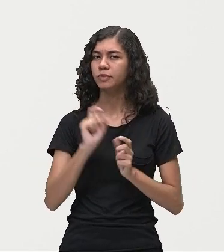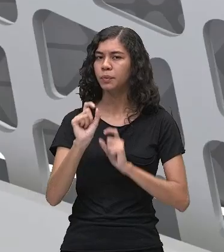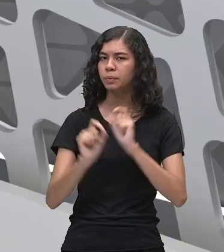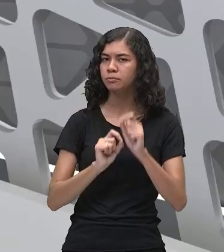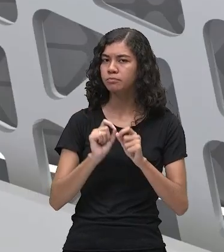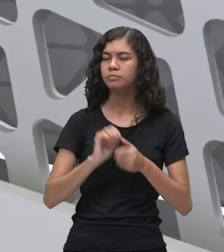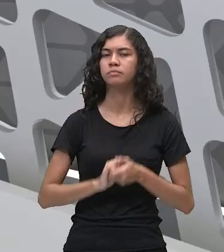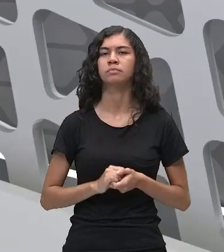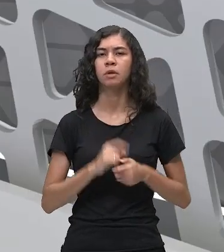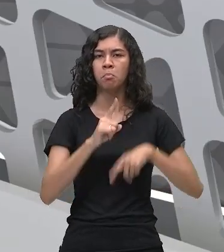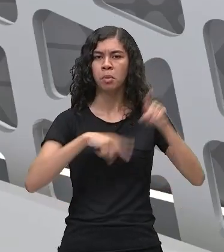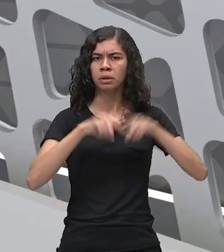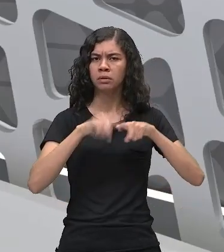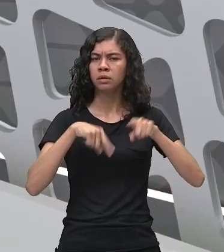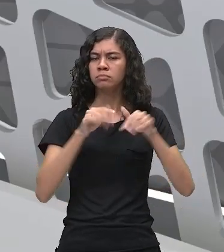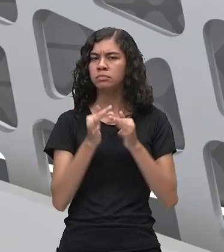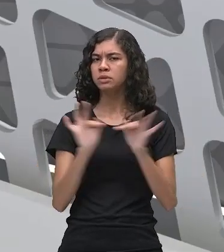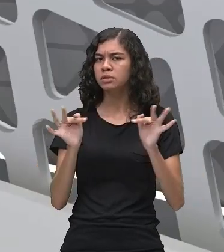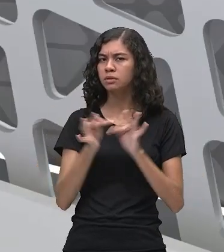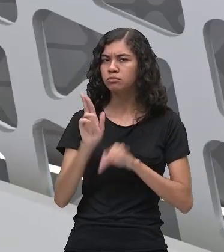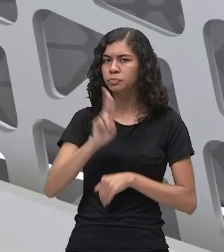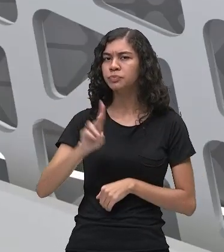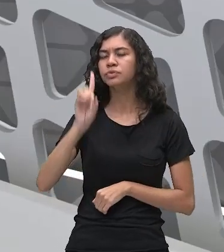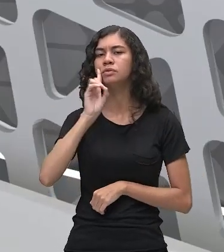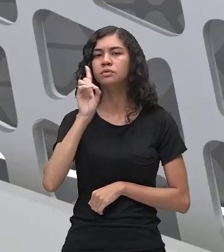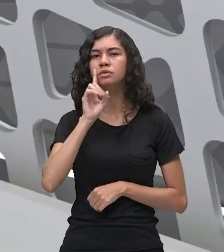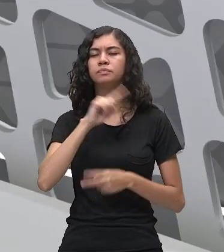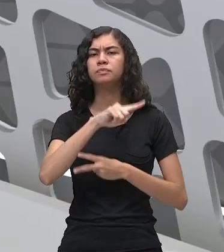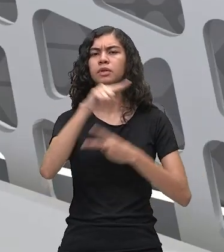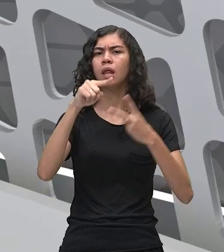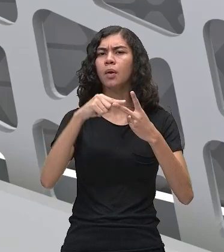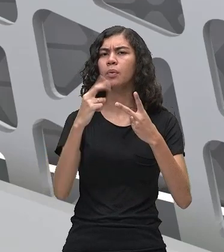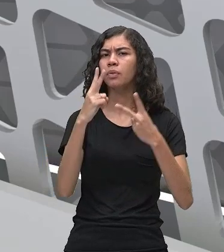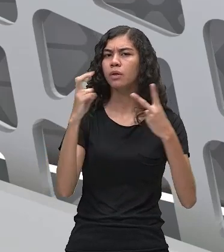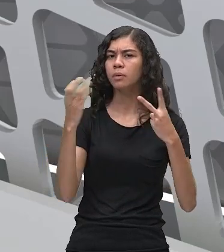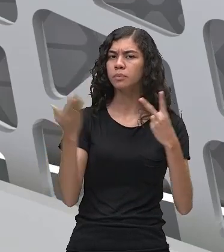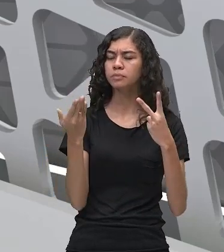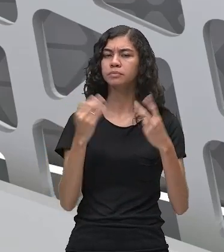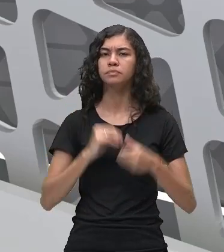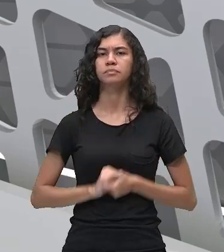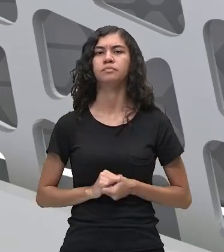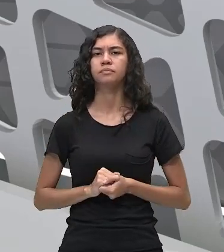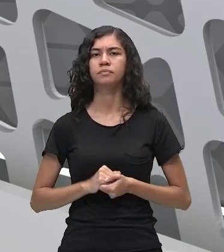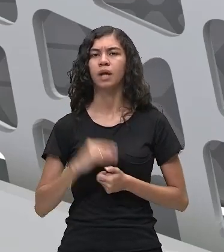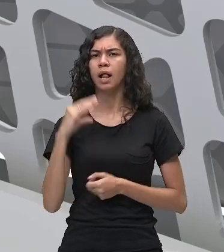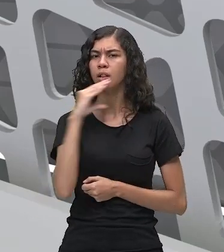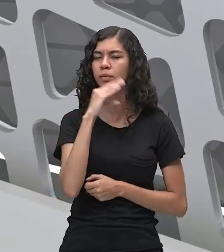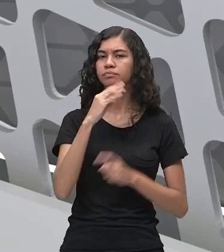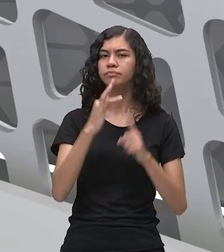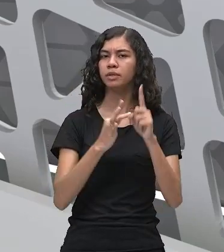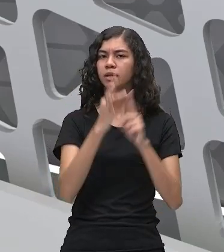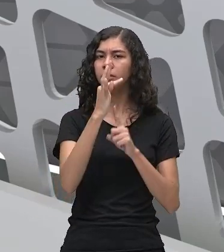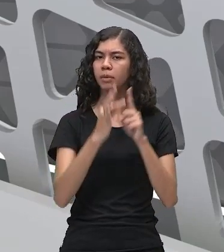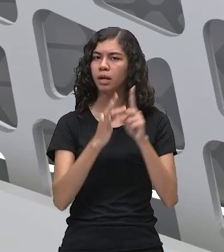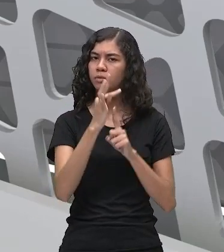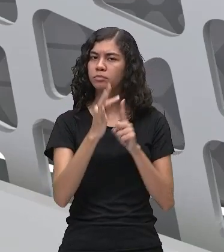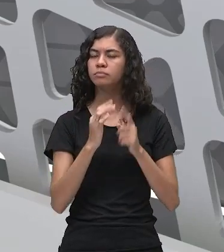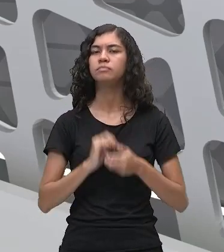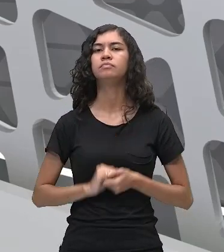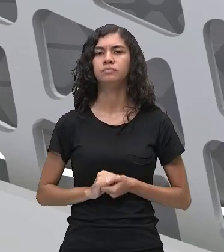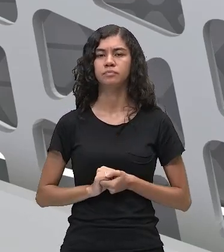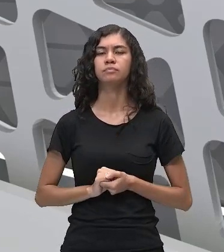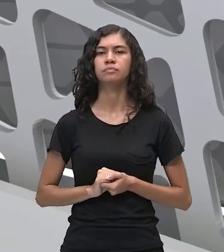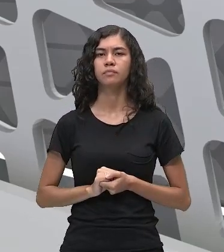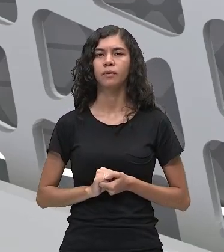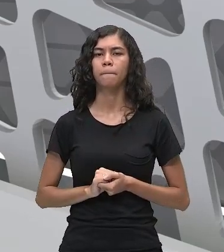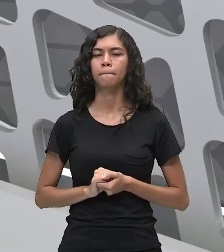máquinas simples. O nosso segundo assunto foi sobre calor e temperatura, ou temperatura e calor,